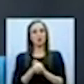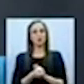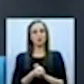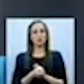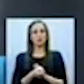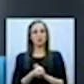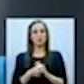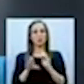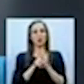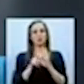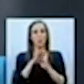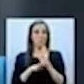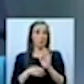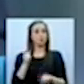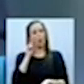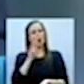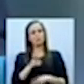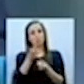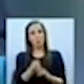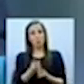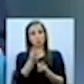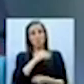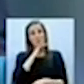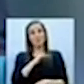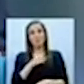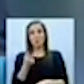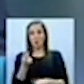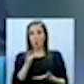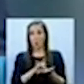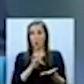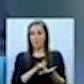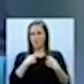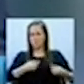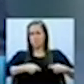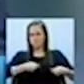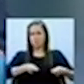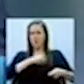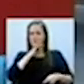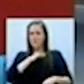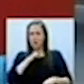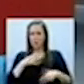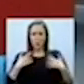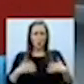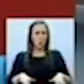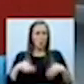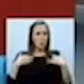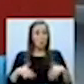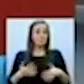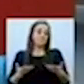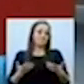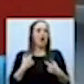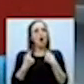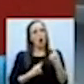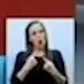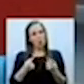nos currículos e nos programas. Quando olhamos depois para o orçamento das famílias, o peso dos livros é ainda substancial, embora já haja alguma